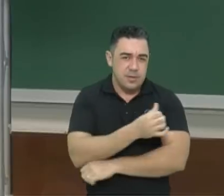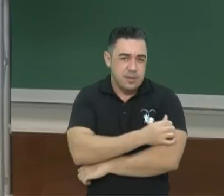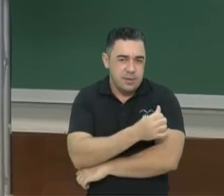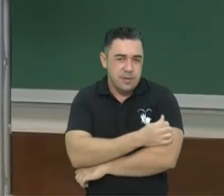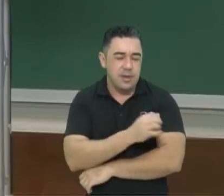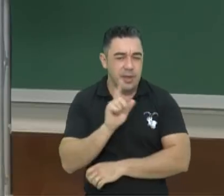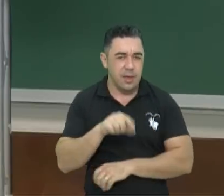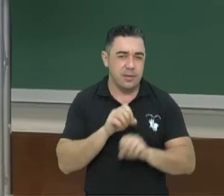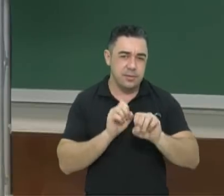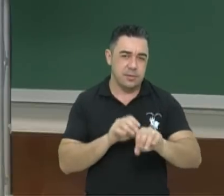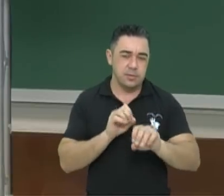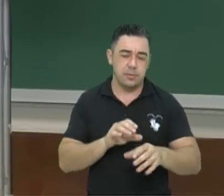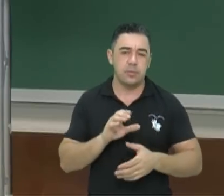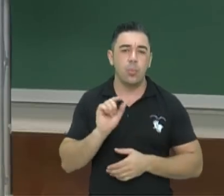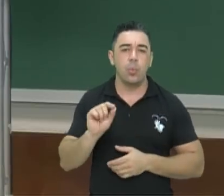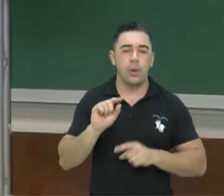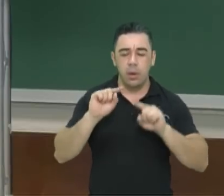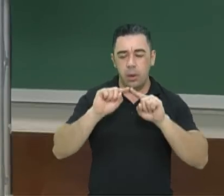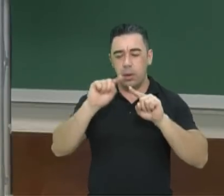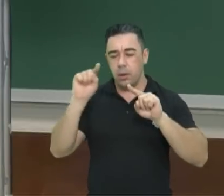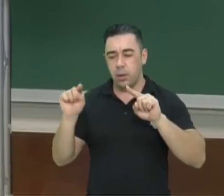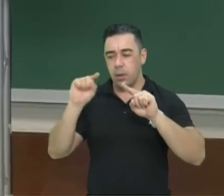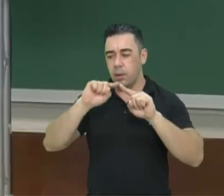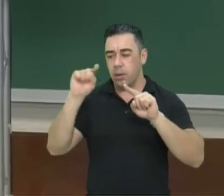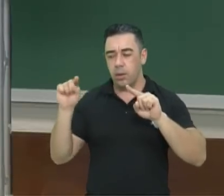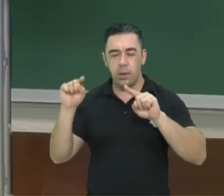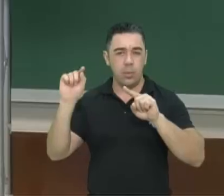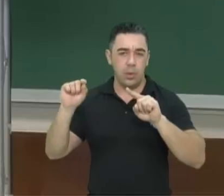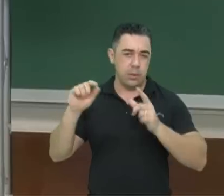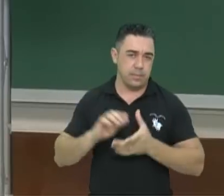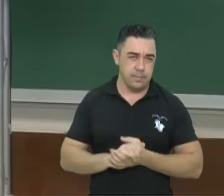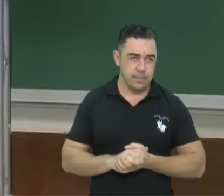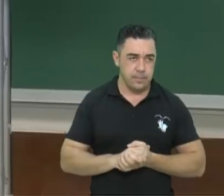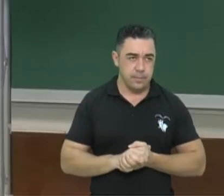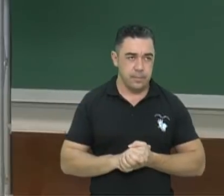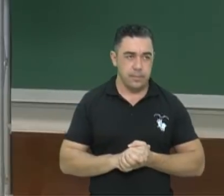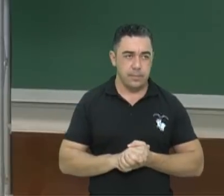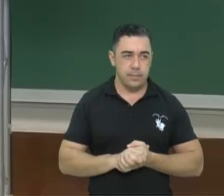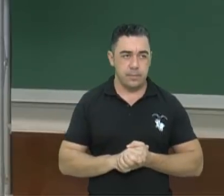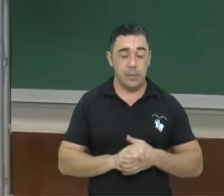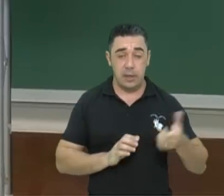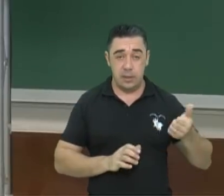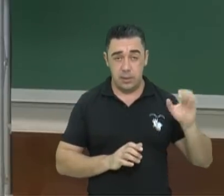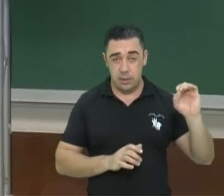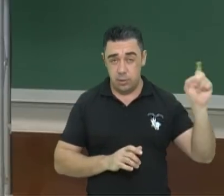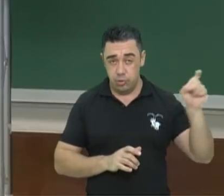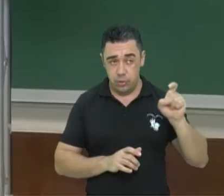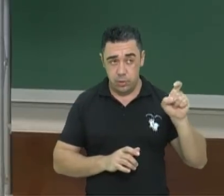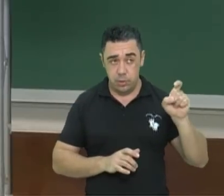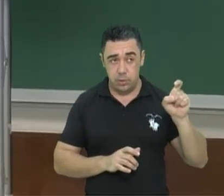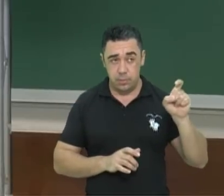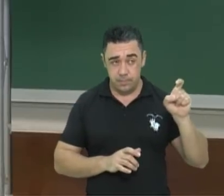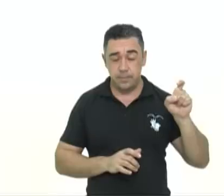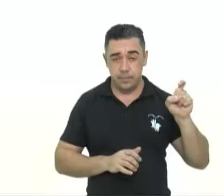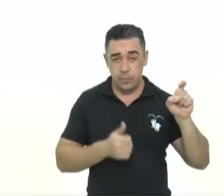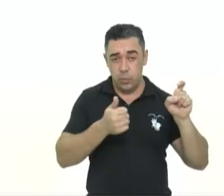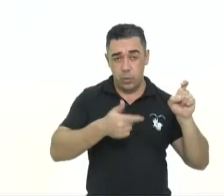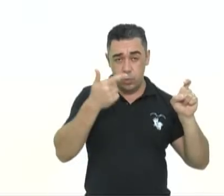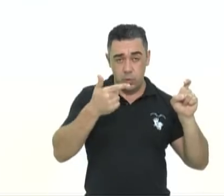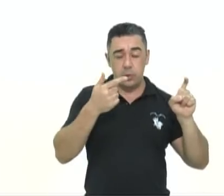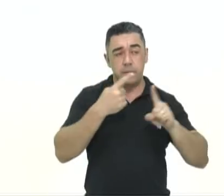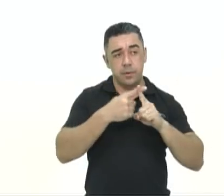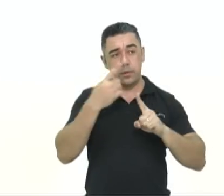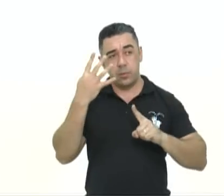prof ensina a gente fazer o chuveirinho, né? Então 2x vezes 30 é 60x, 12